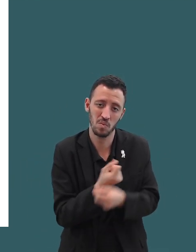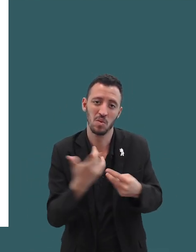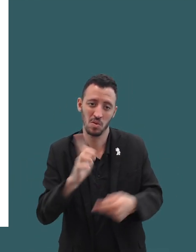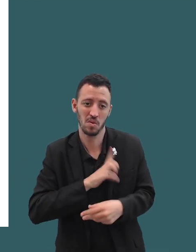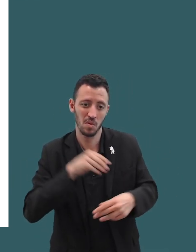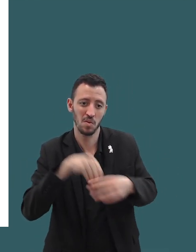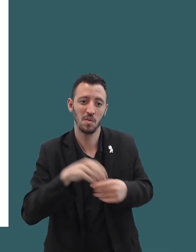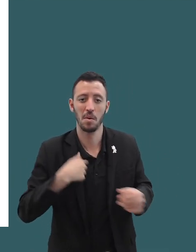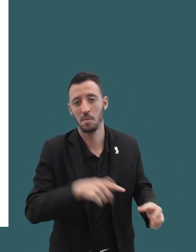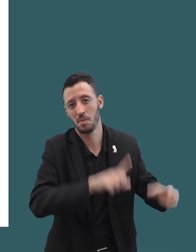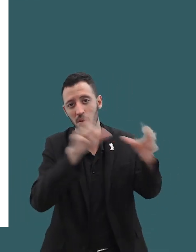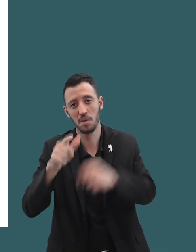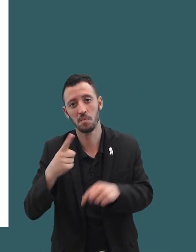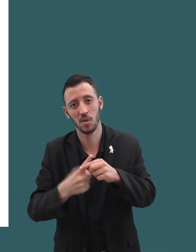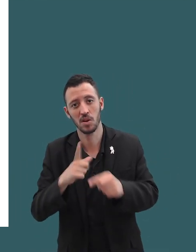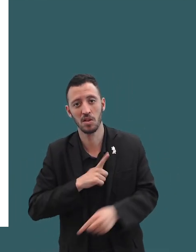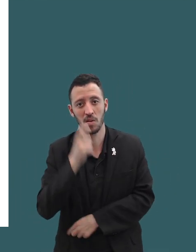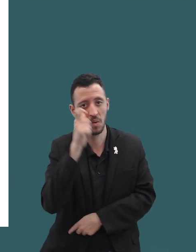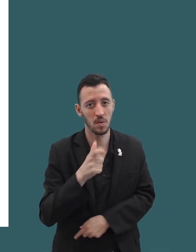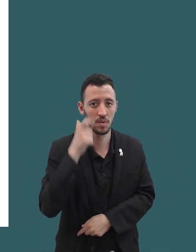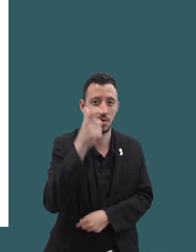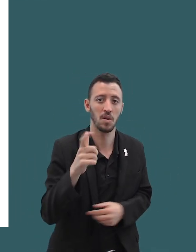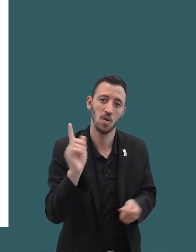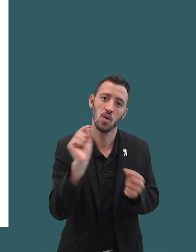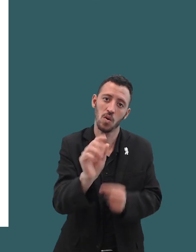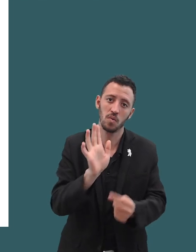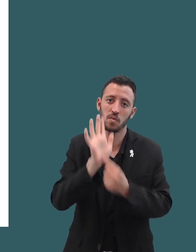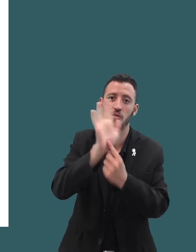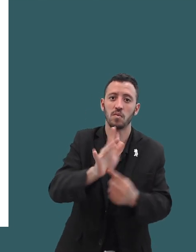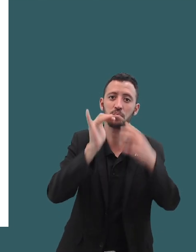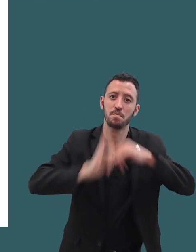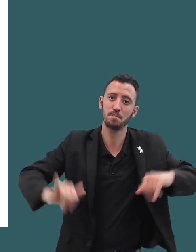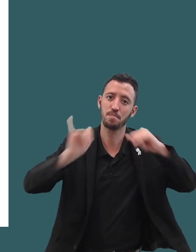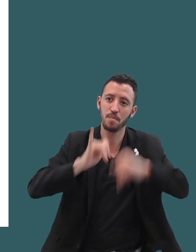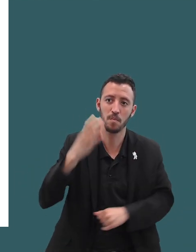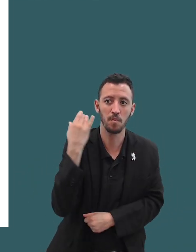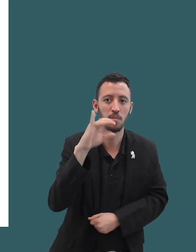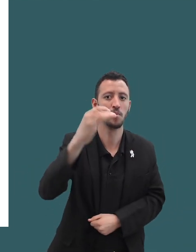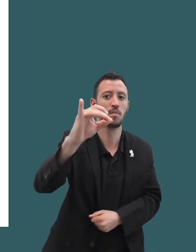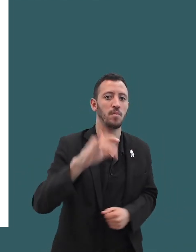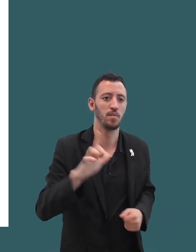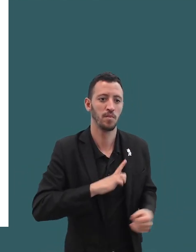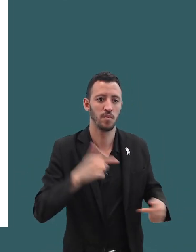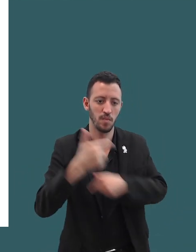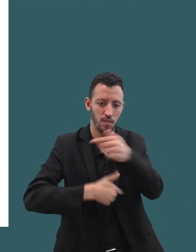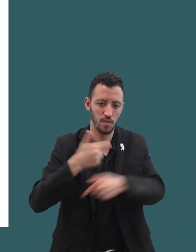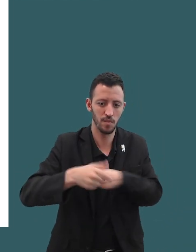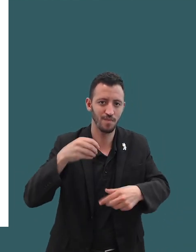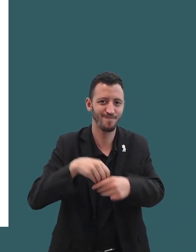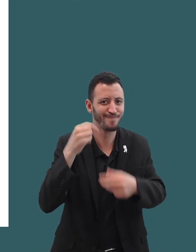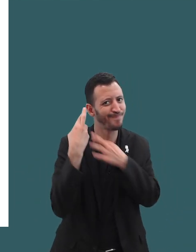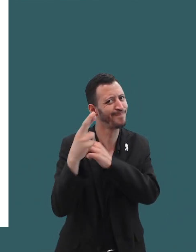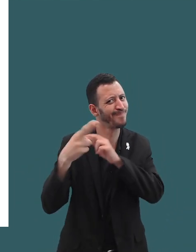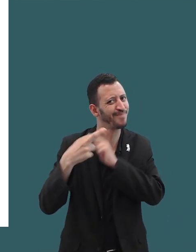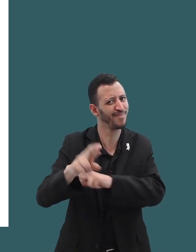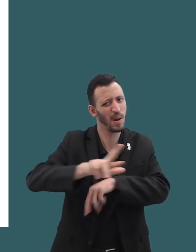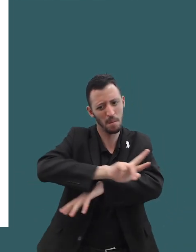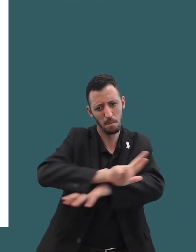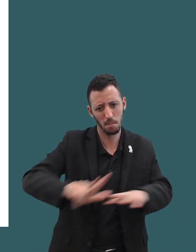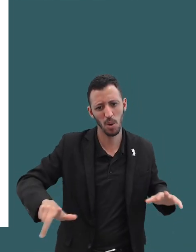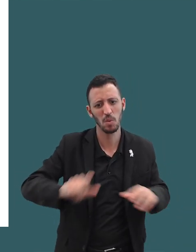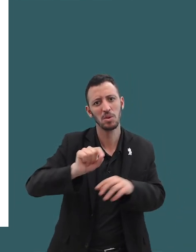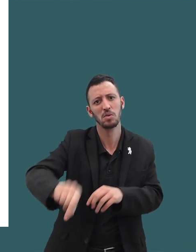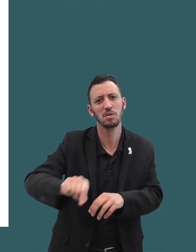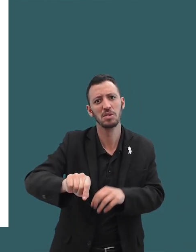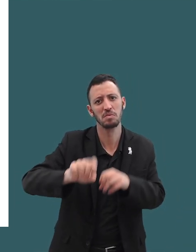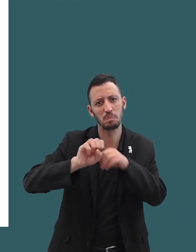eu vou pular, porque, mas isso é interessante para mostrar que a divulgação científica trabalha numa perspectiva multidisciplinar,